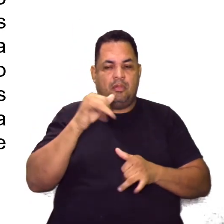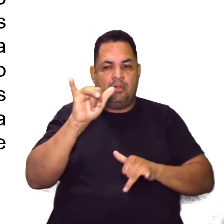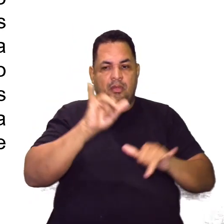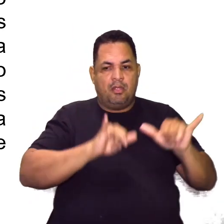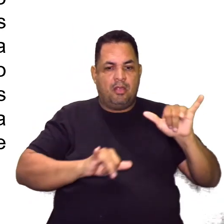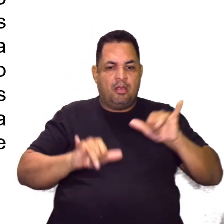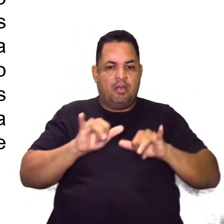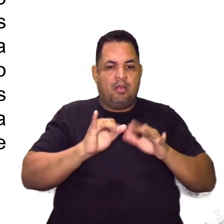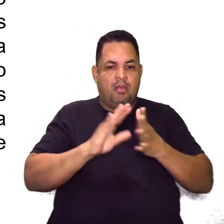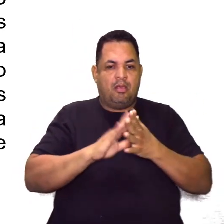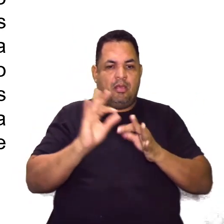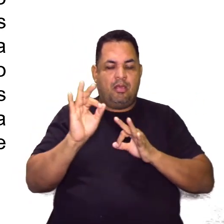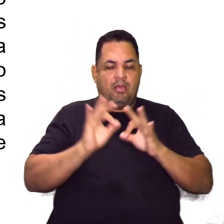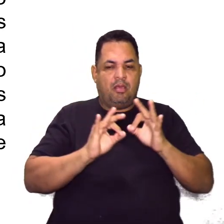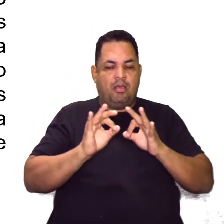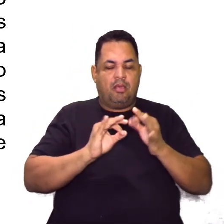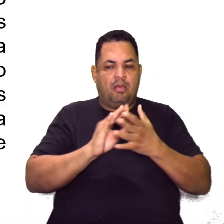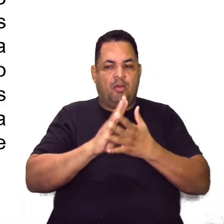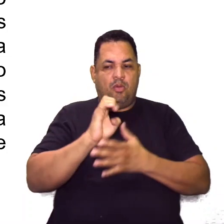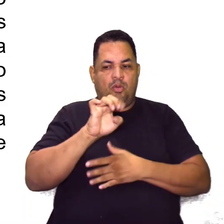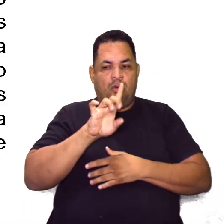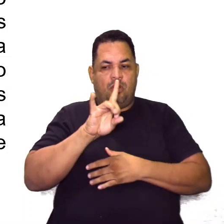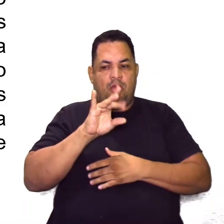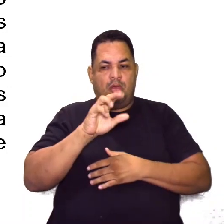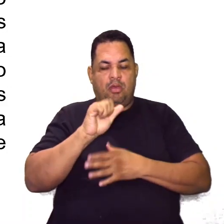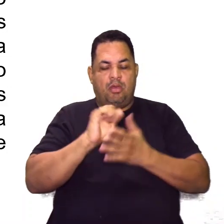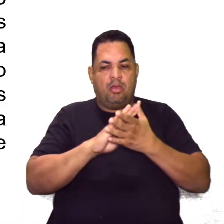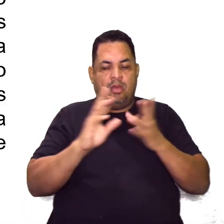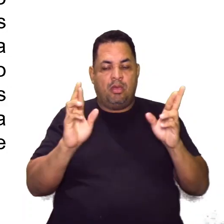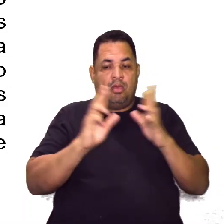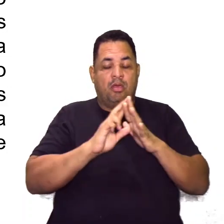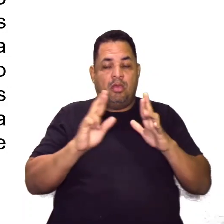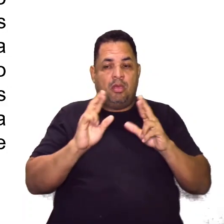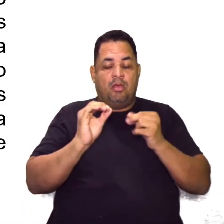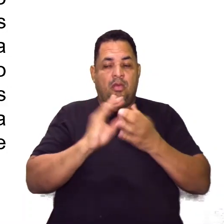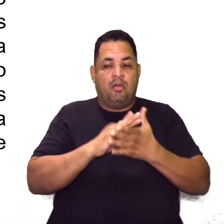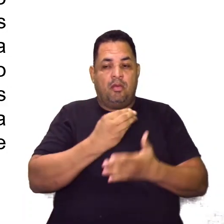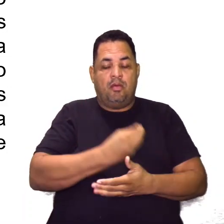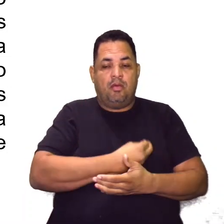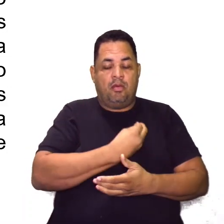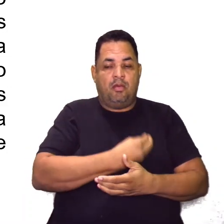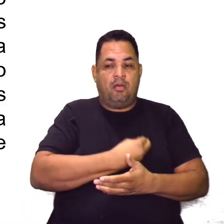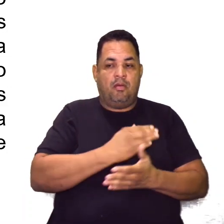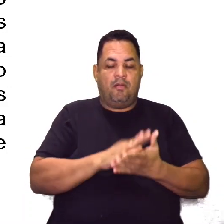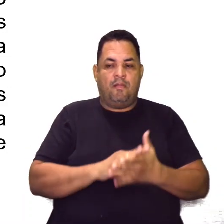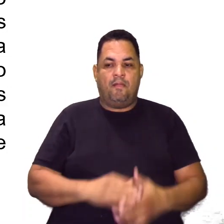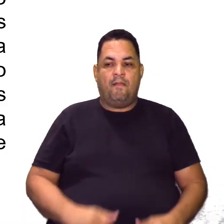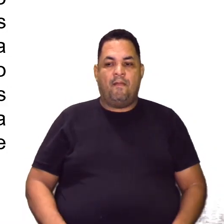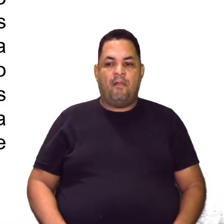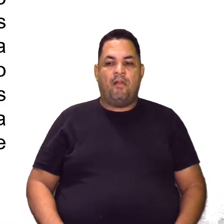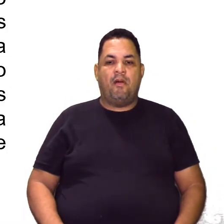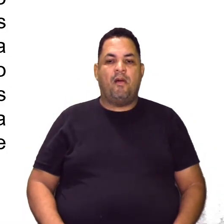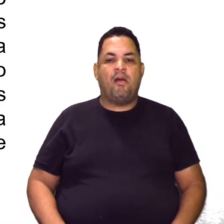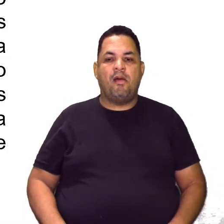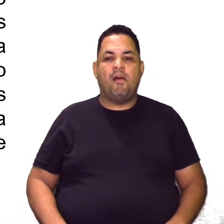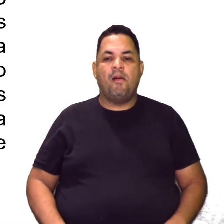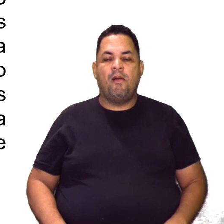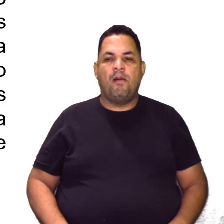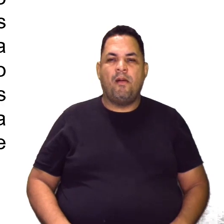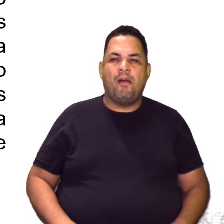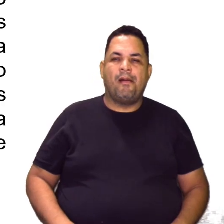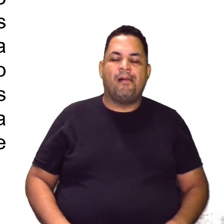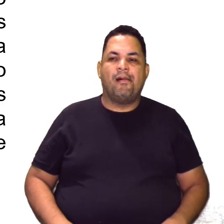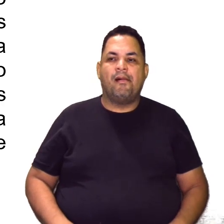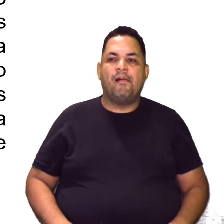química orgânica, que também está relacionada com os organismos vivos, né? Daí, olha aí, elemento-chave